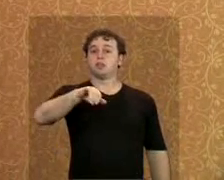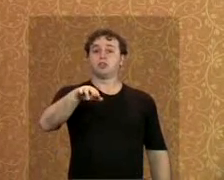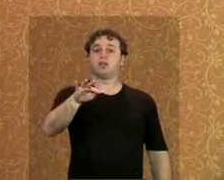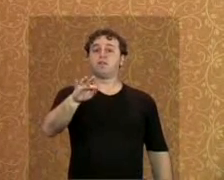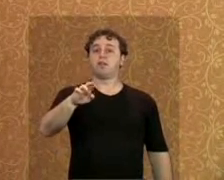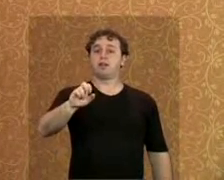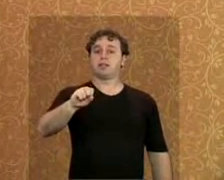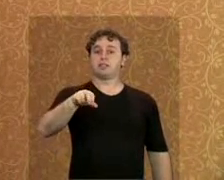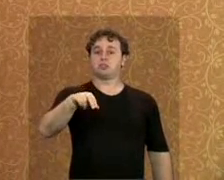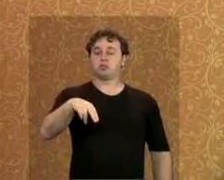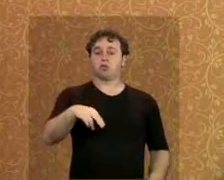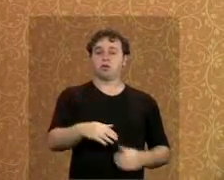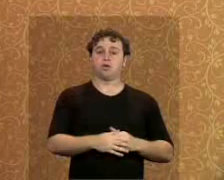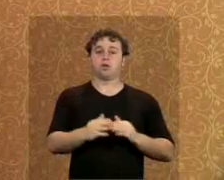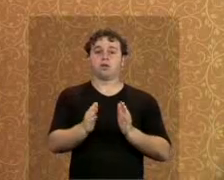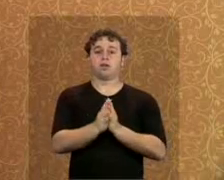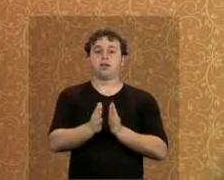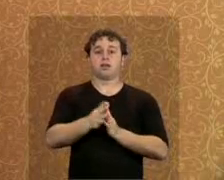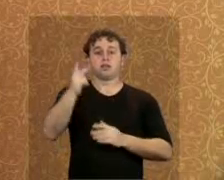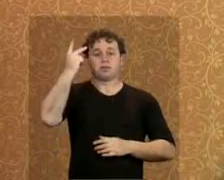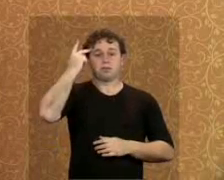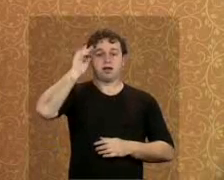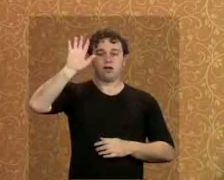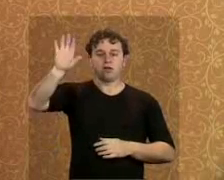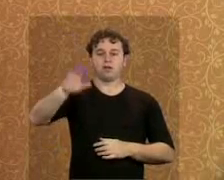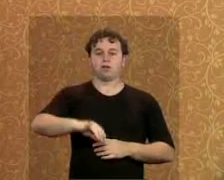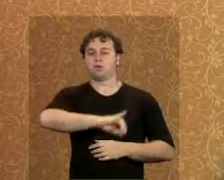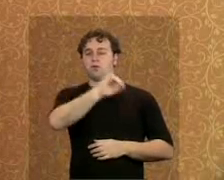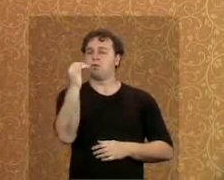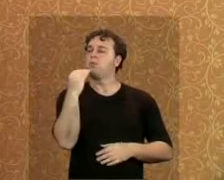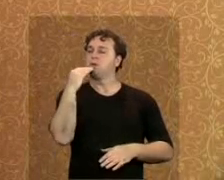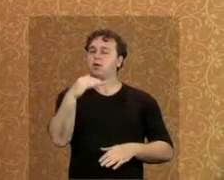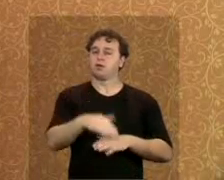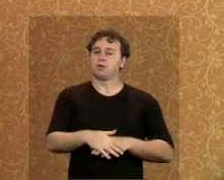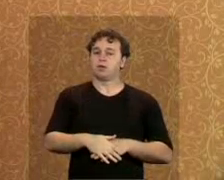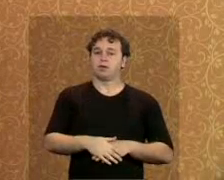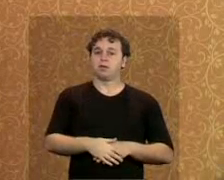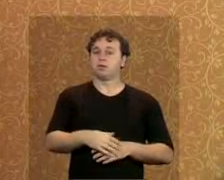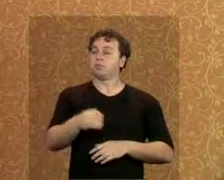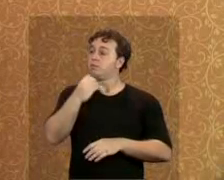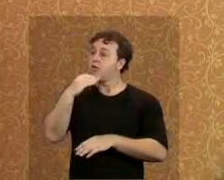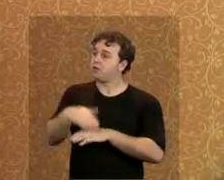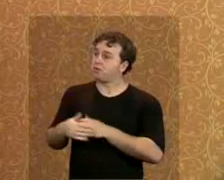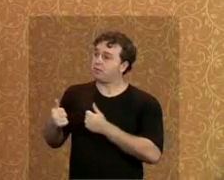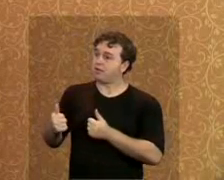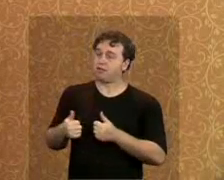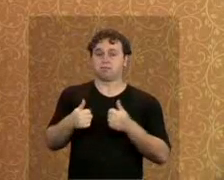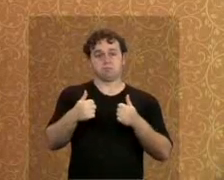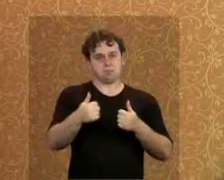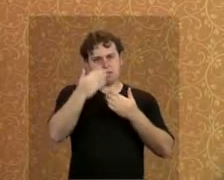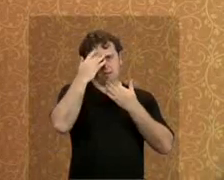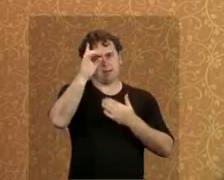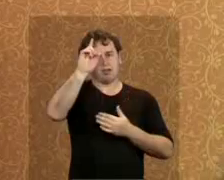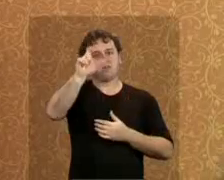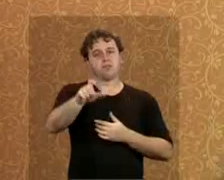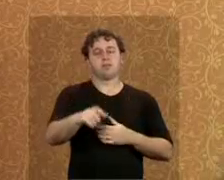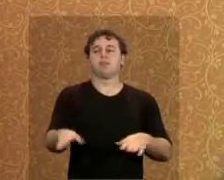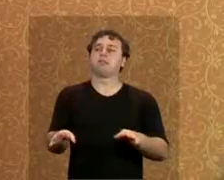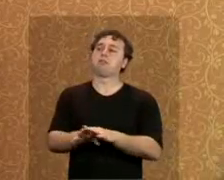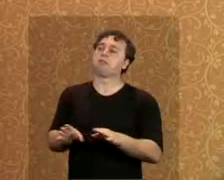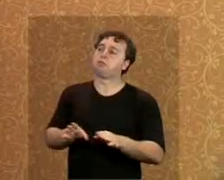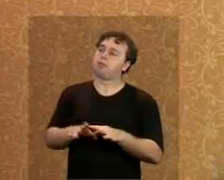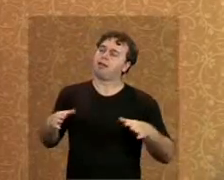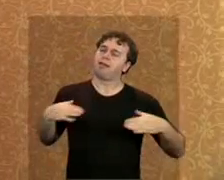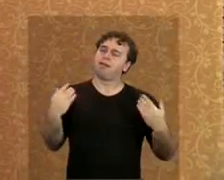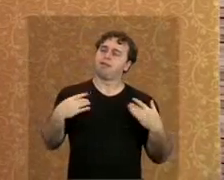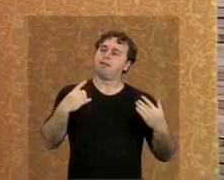boa noite. Boa noite, Lúcio. Tudo bom? Graças a Deus, meu amigo. E com você, como estão as coisas? Ótimo. Alegria imensa